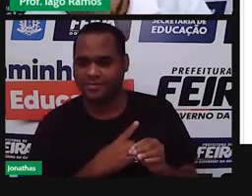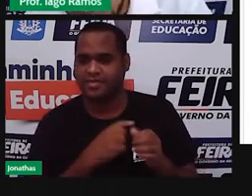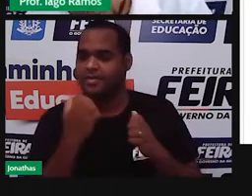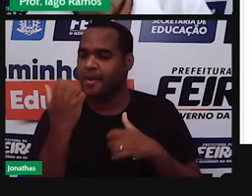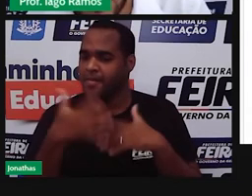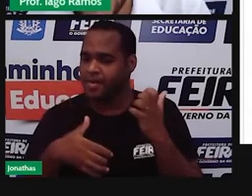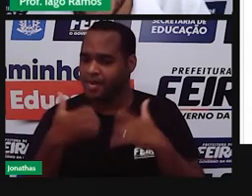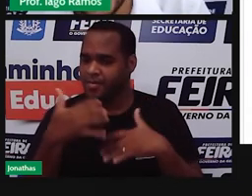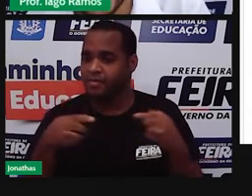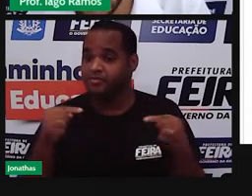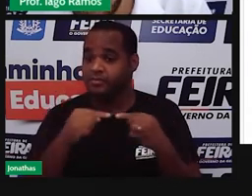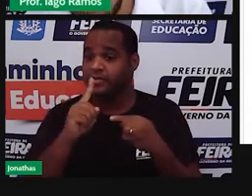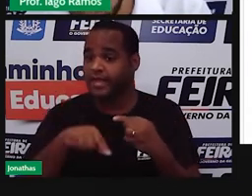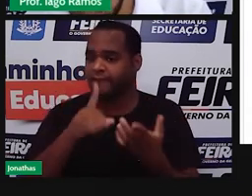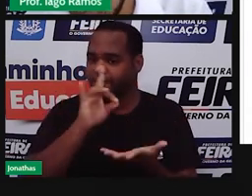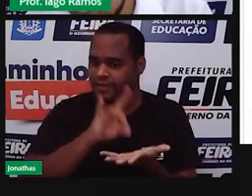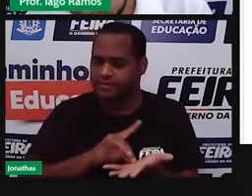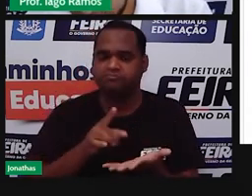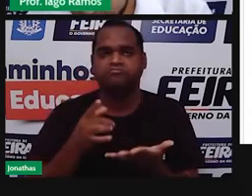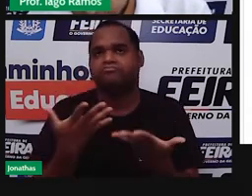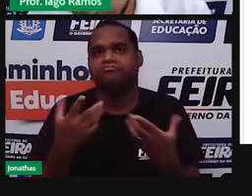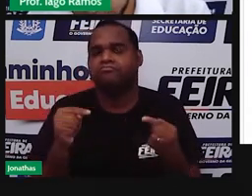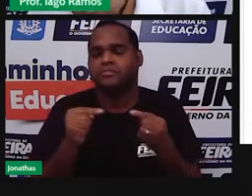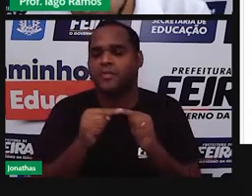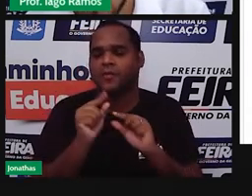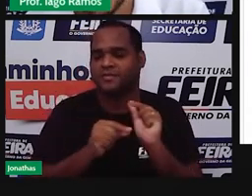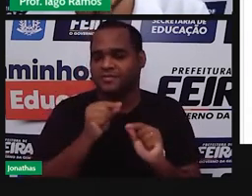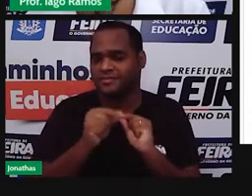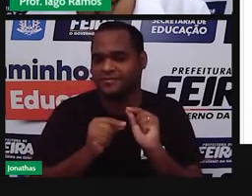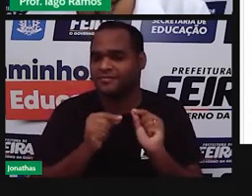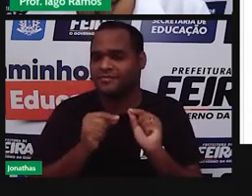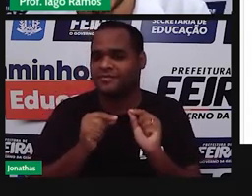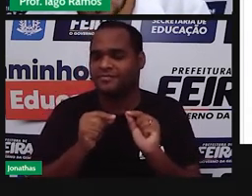Aqui, na verdade, era para ser assim, olha só.